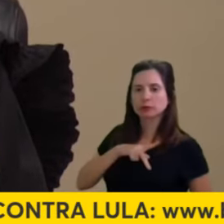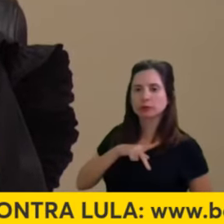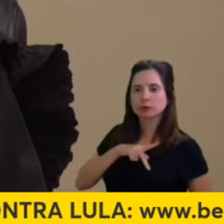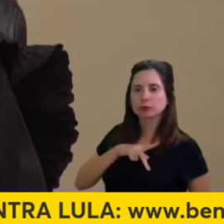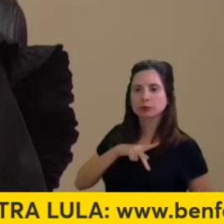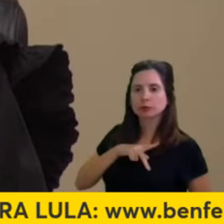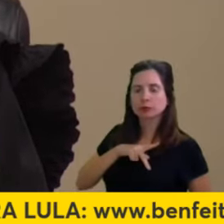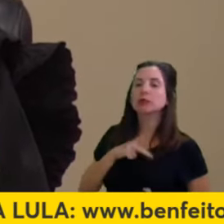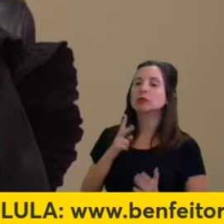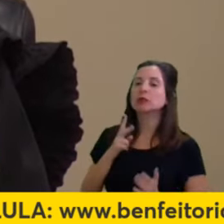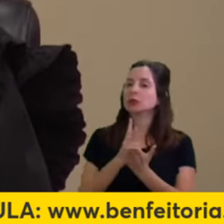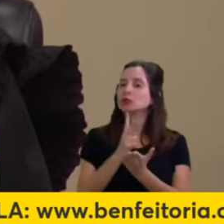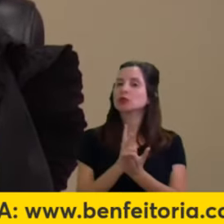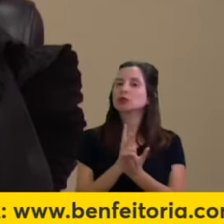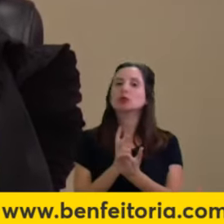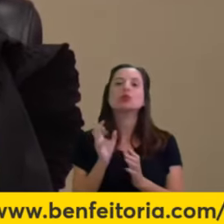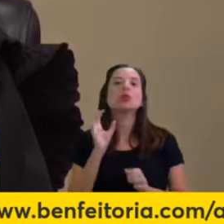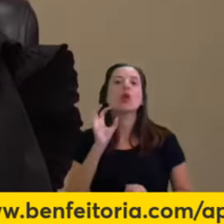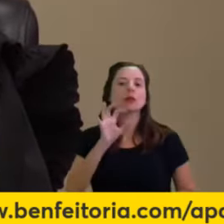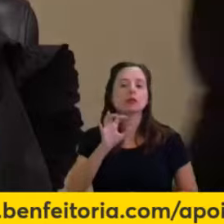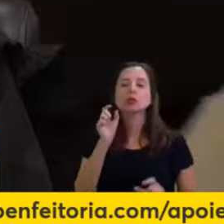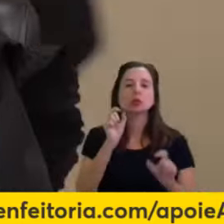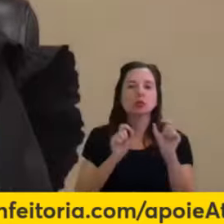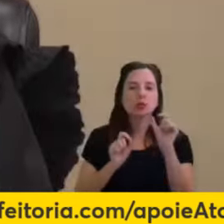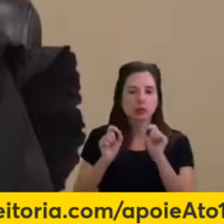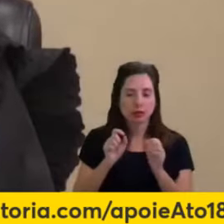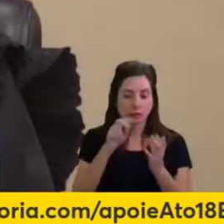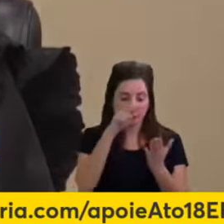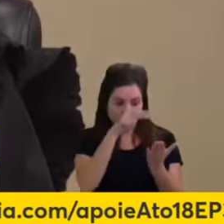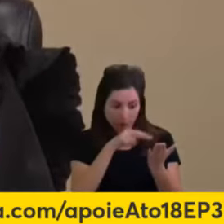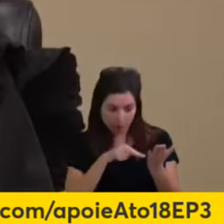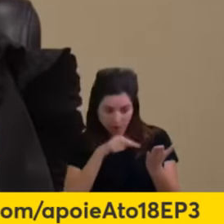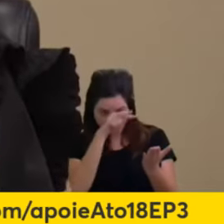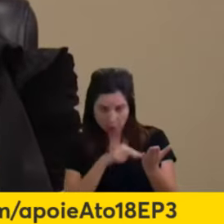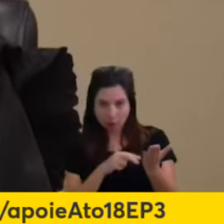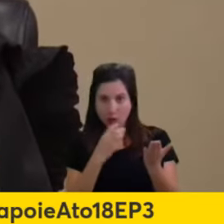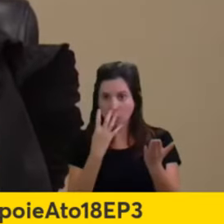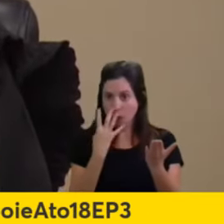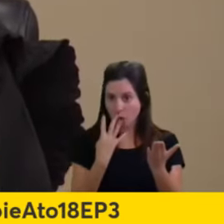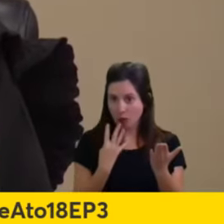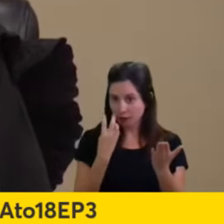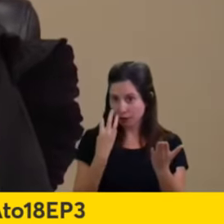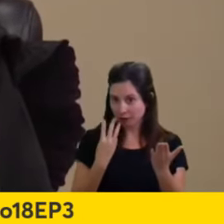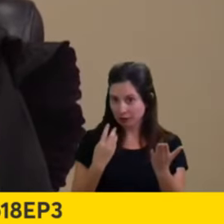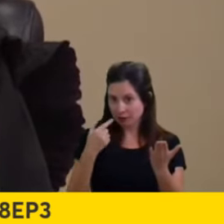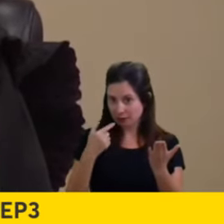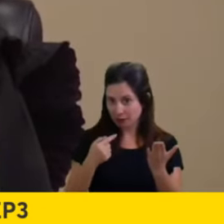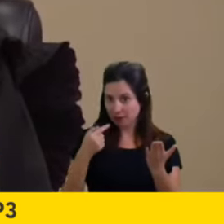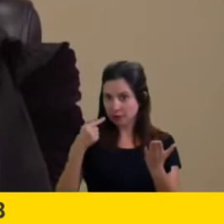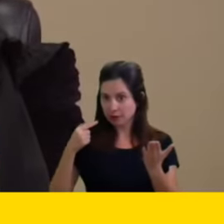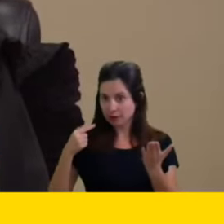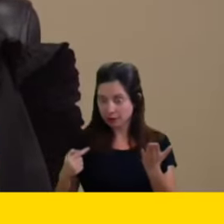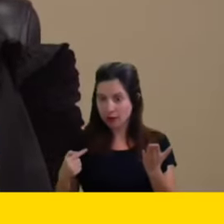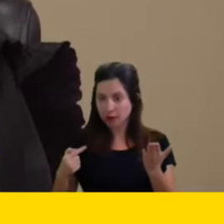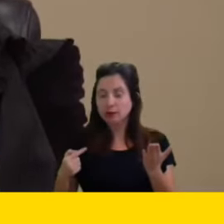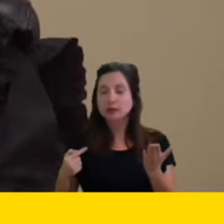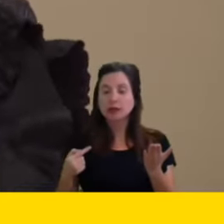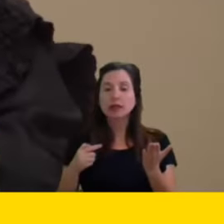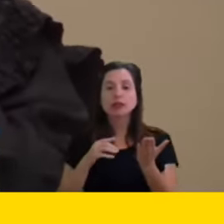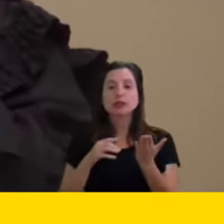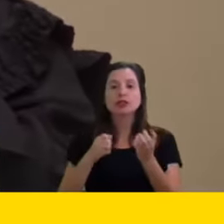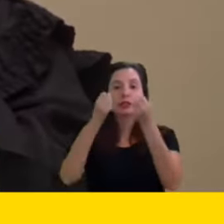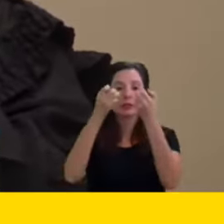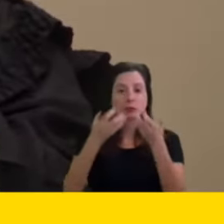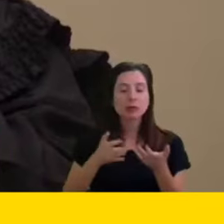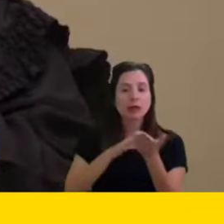prossigo dizendo o seguinte conforme se pode observar o edoc 437 4277 relatório de prestação de contas a participação